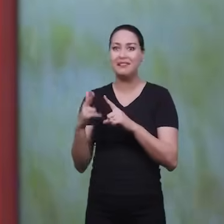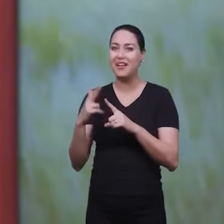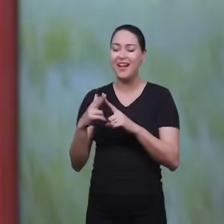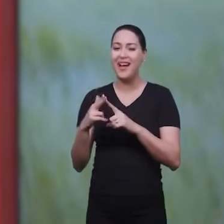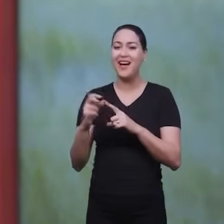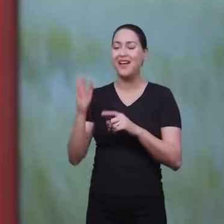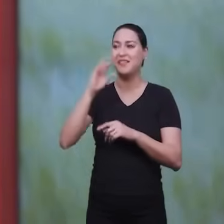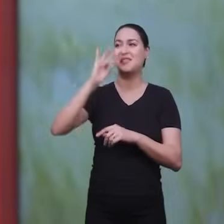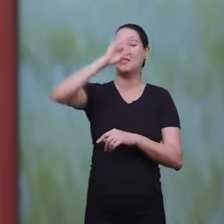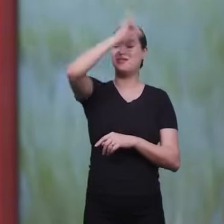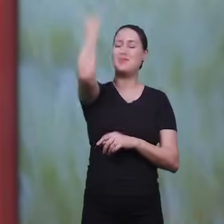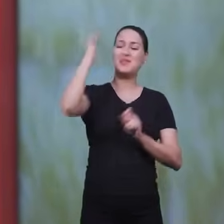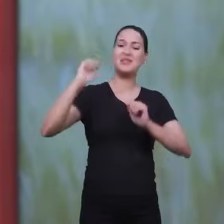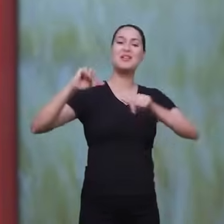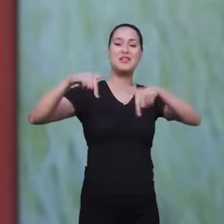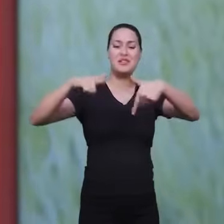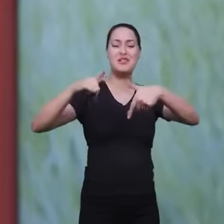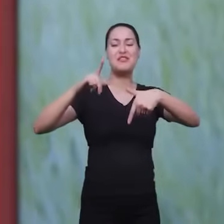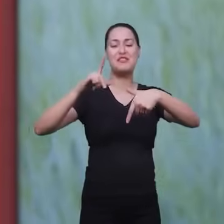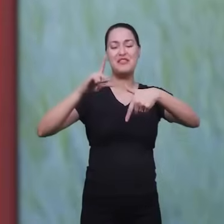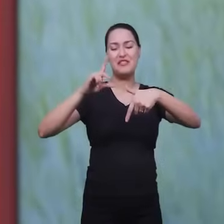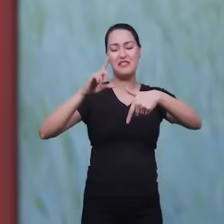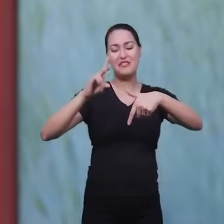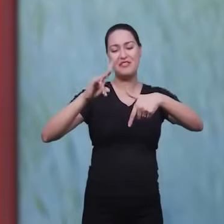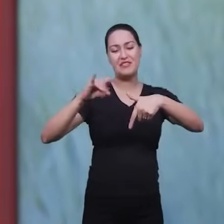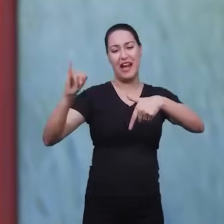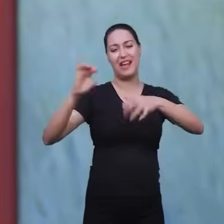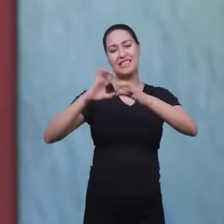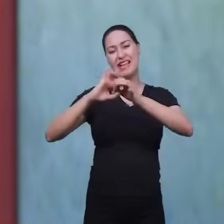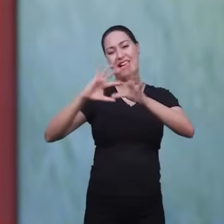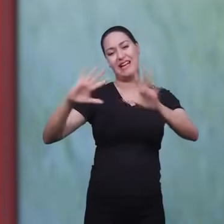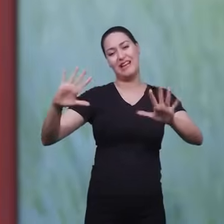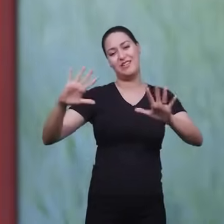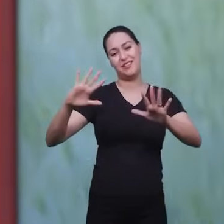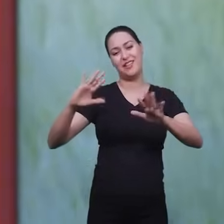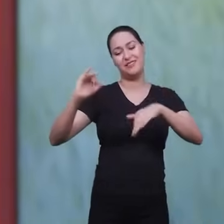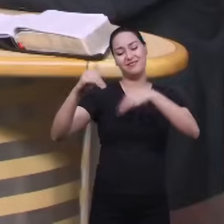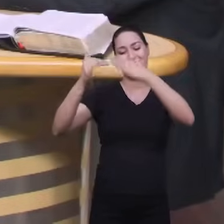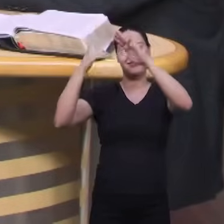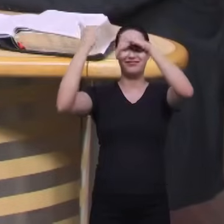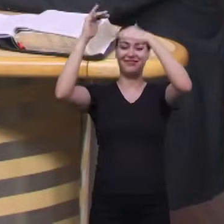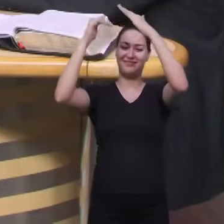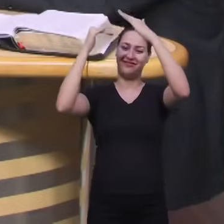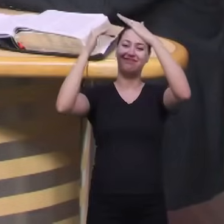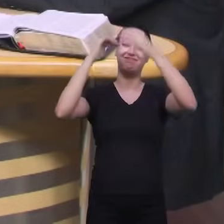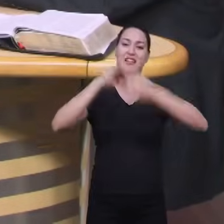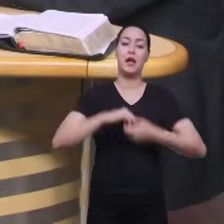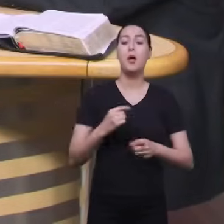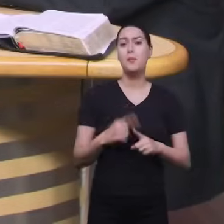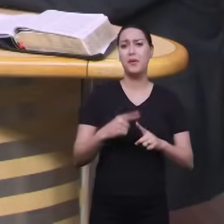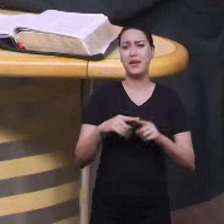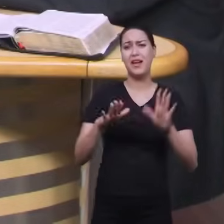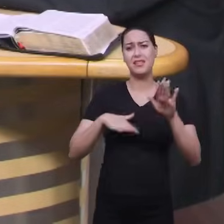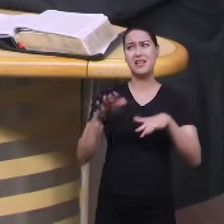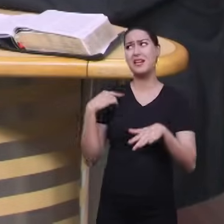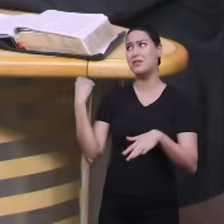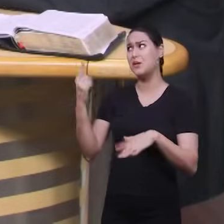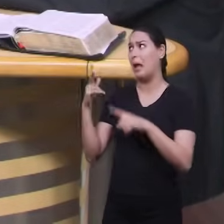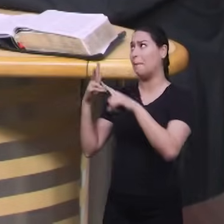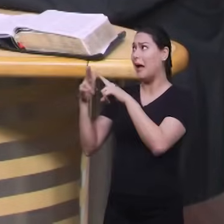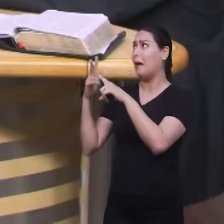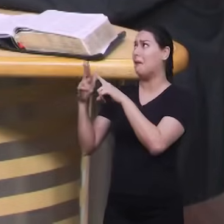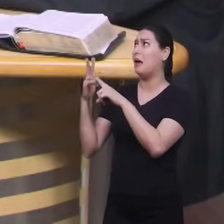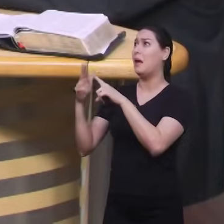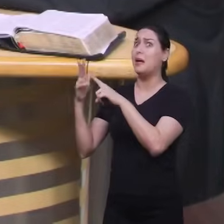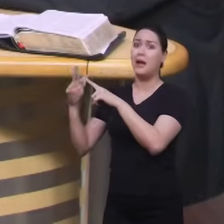se você oração eu quero atrapalhar o que o Espírito Santo o senhor quer fazer aí a obra vai prosperar o homem às vezes atrapalha o